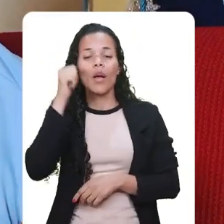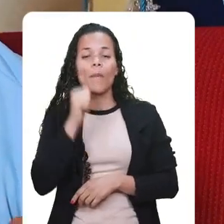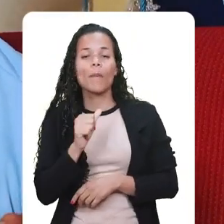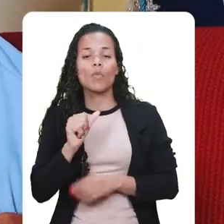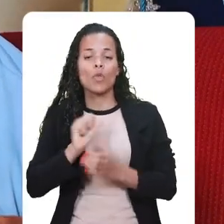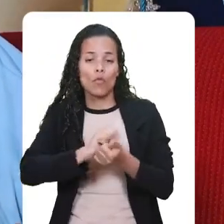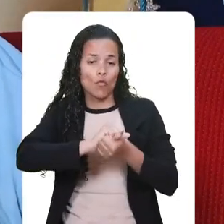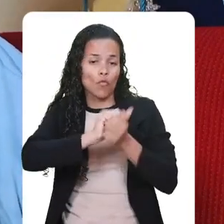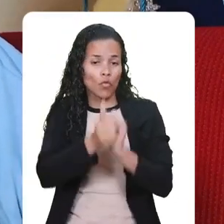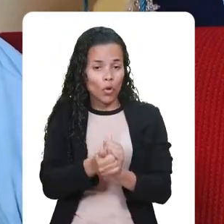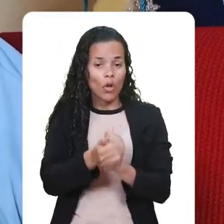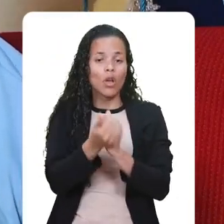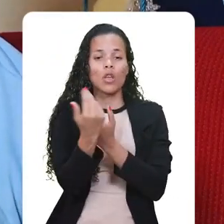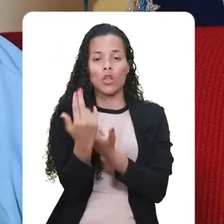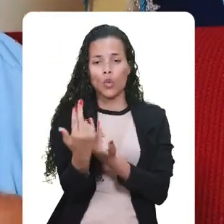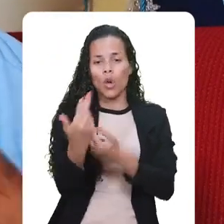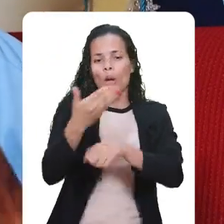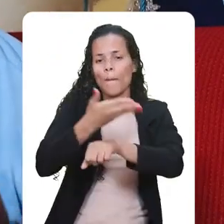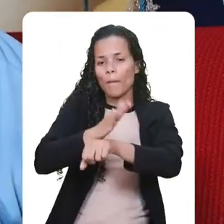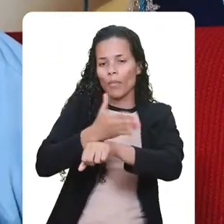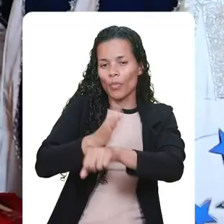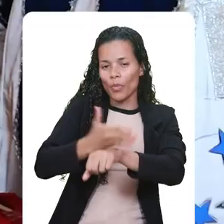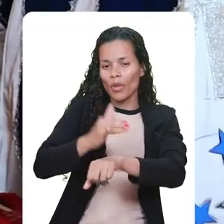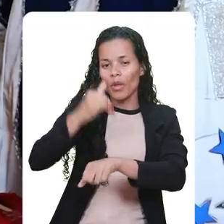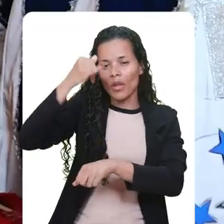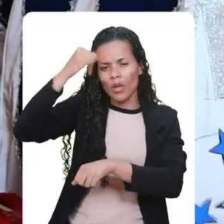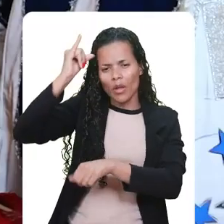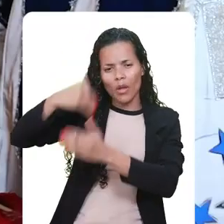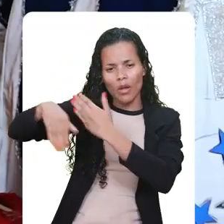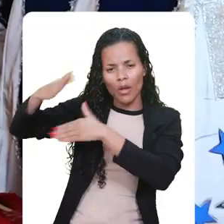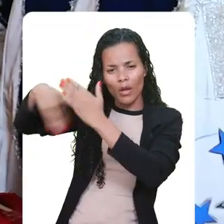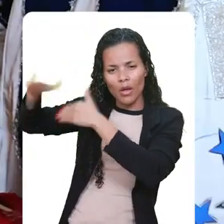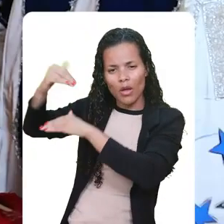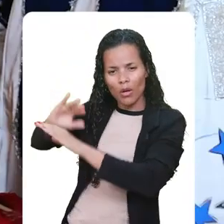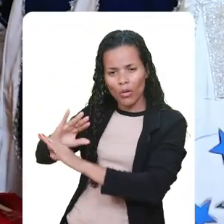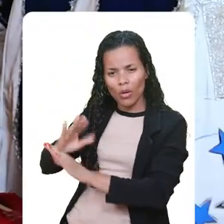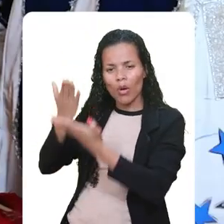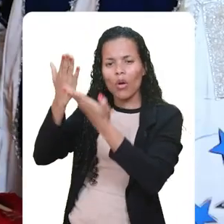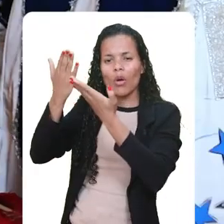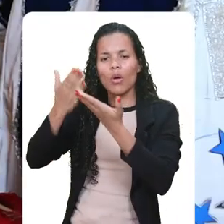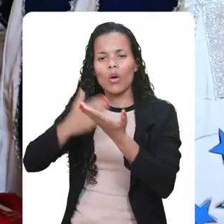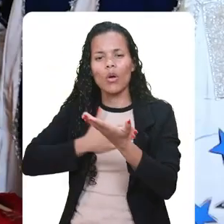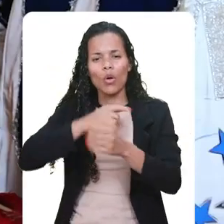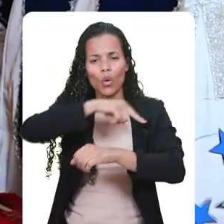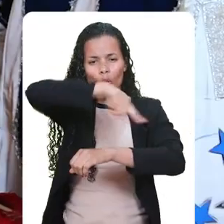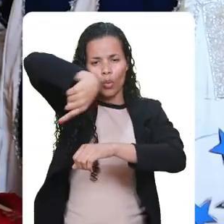A vaca malhada foi um folguedo que tinha a mesma prática do boi.